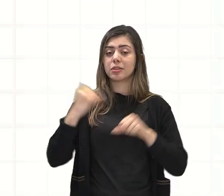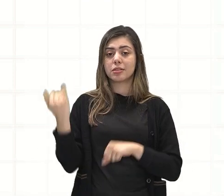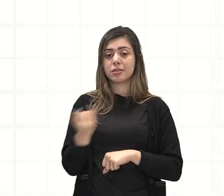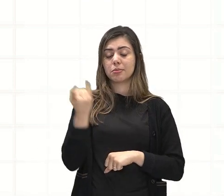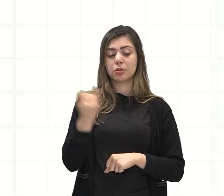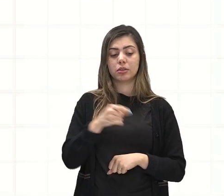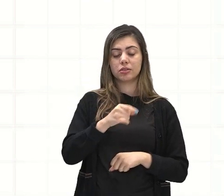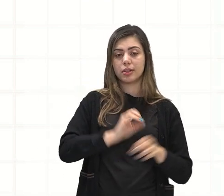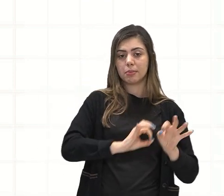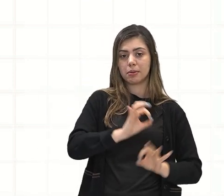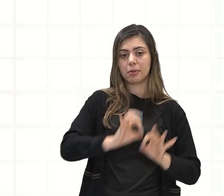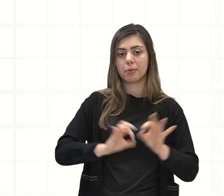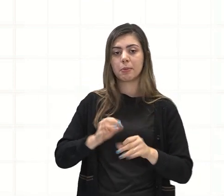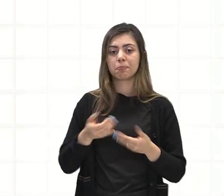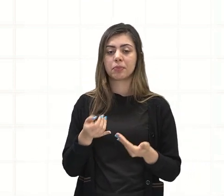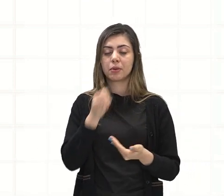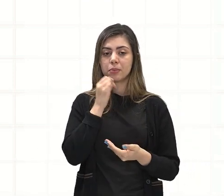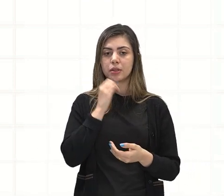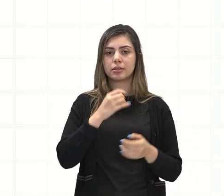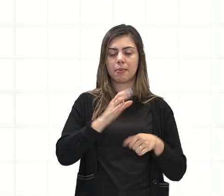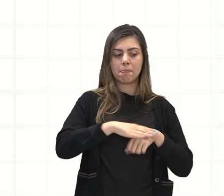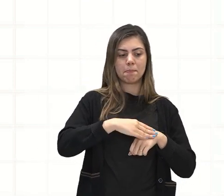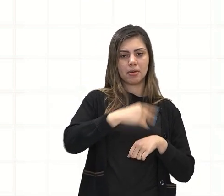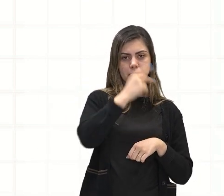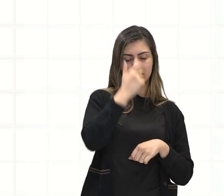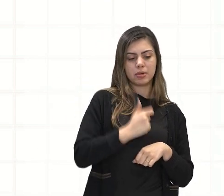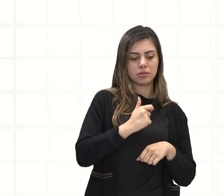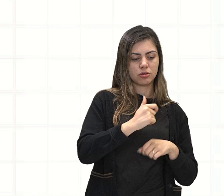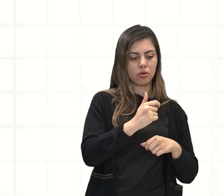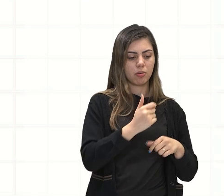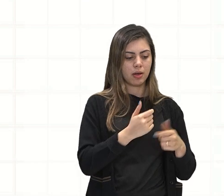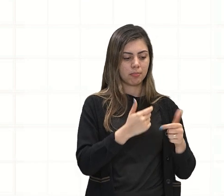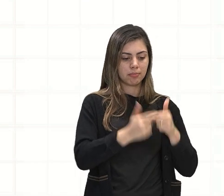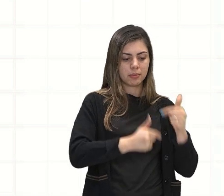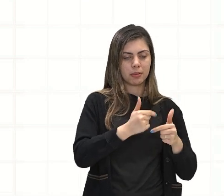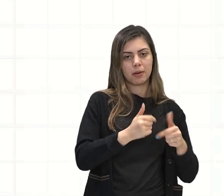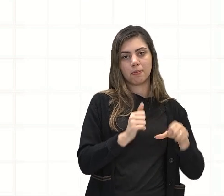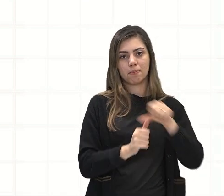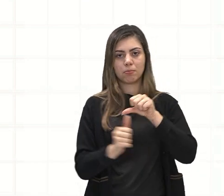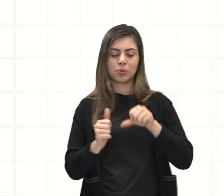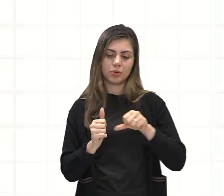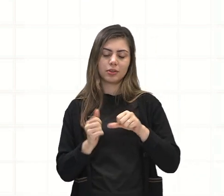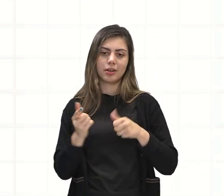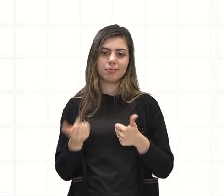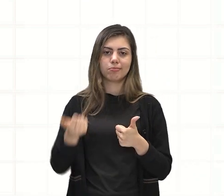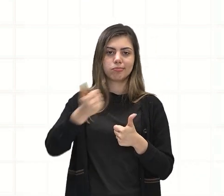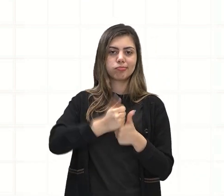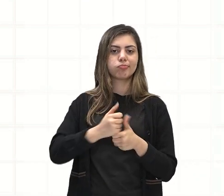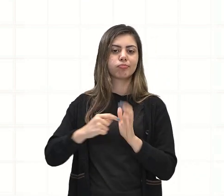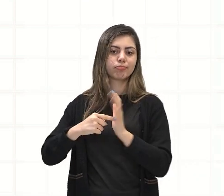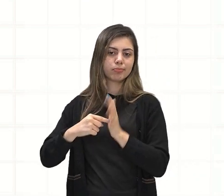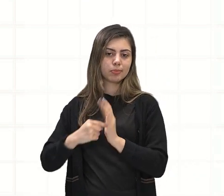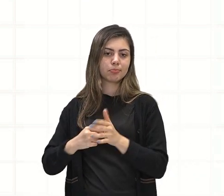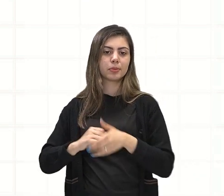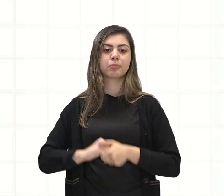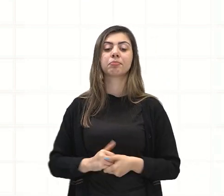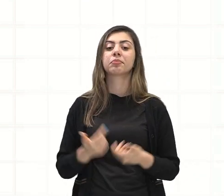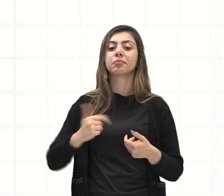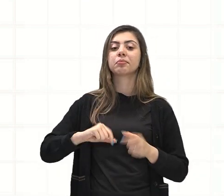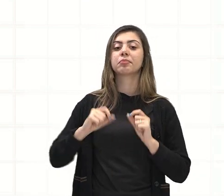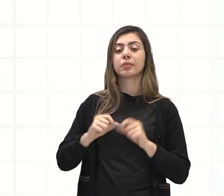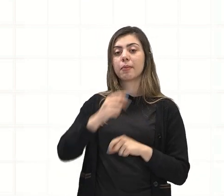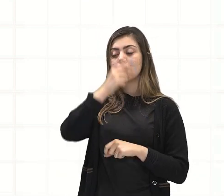produtivo. Substitui a manufatura pela maquinofatura, aumento na mão de obra para dominar